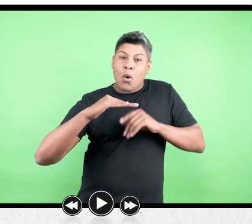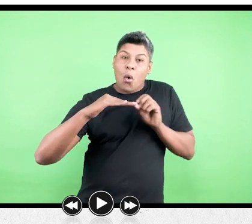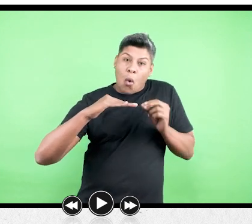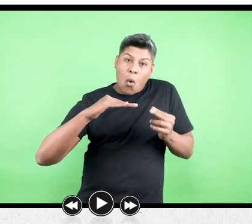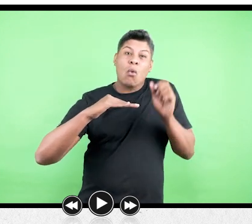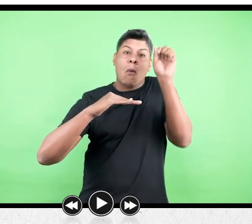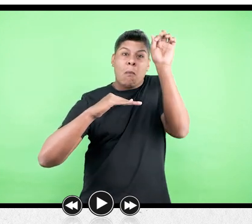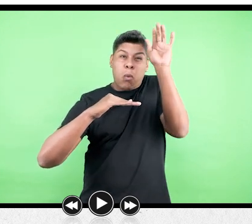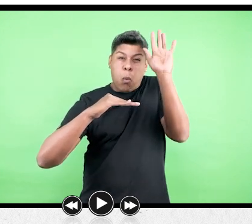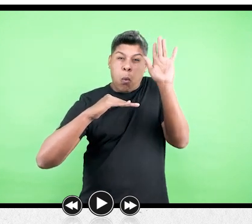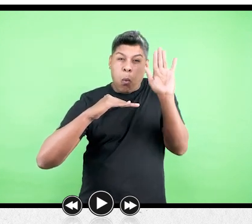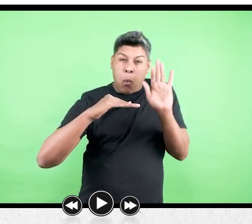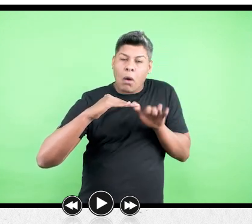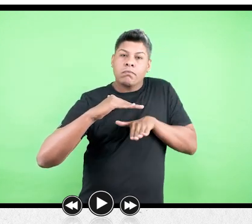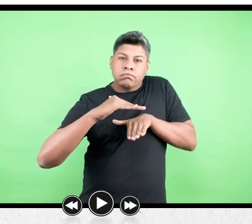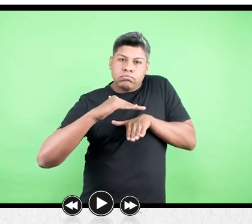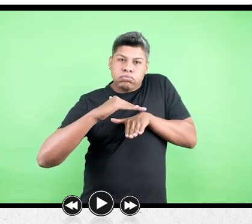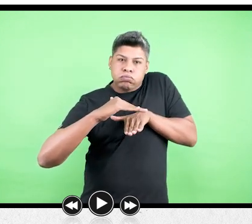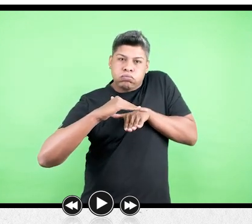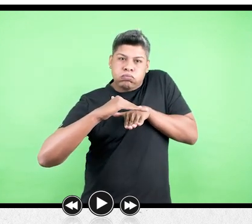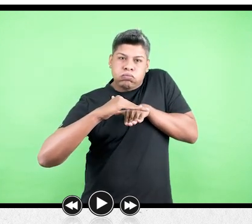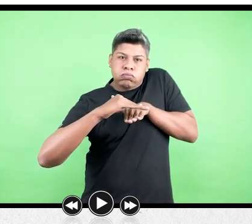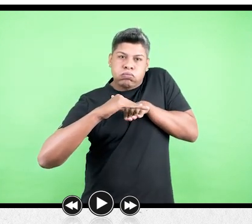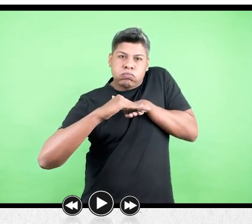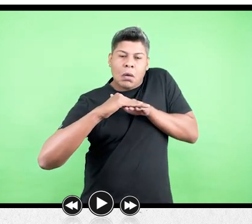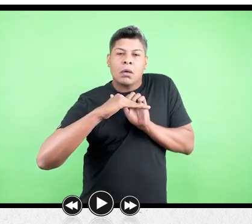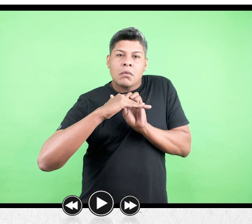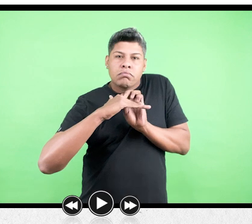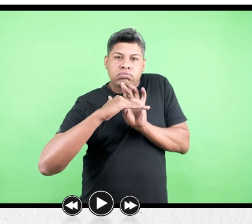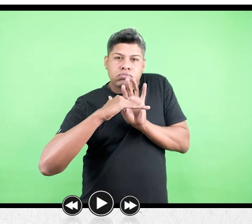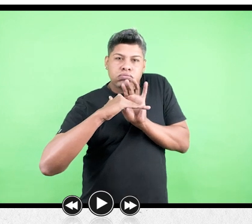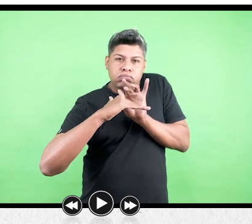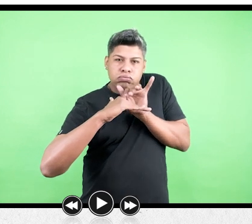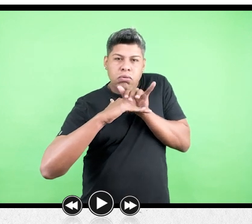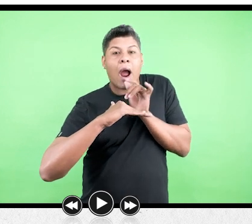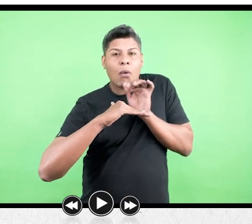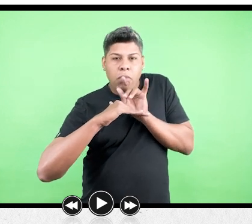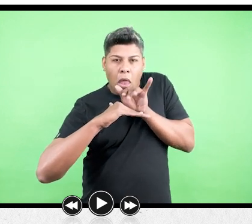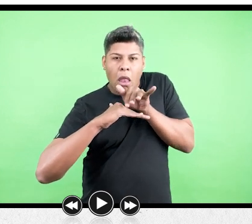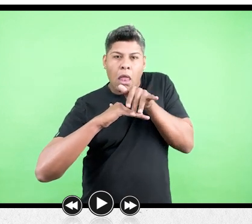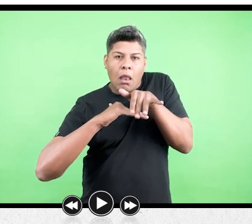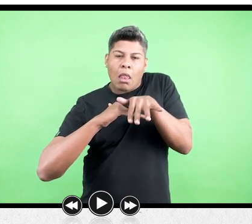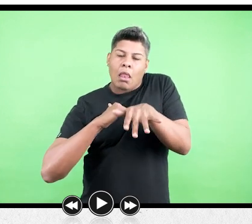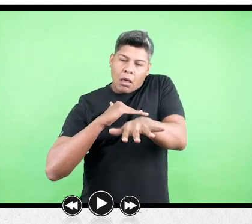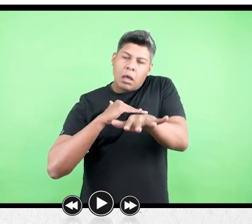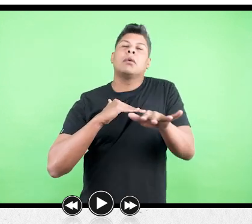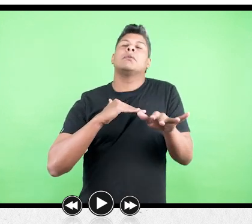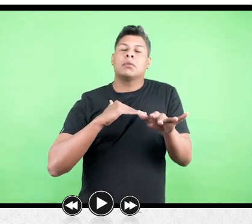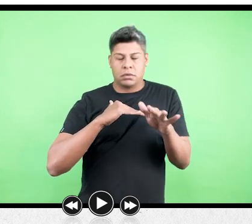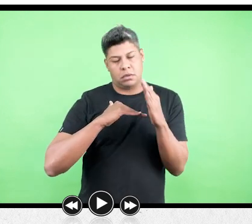vai subindo e a vazão das nascentes tende a aumentar, com eventos isolados ou mesmo